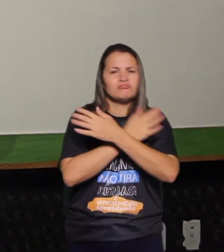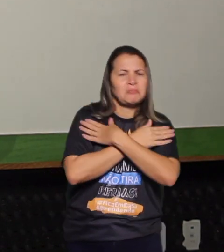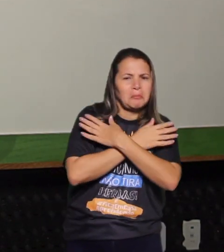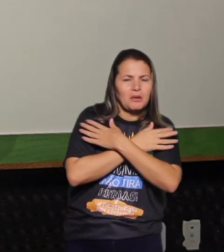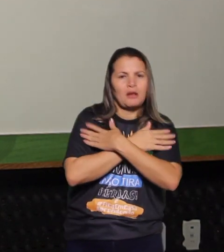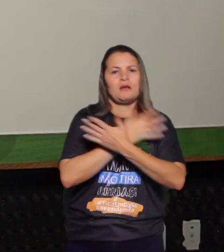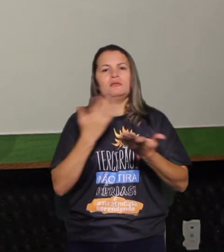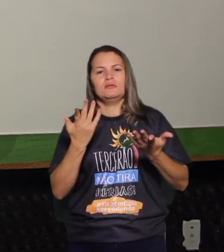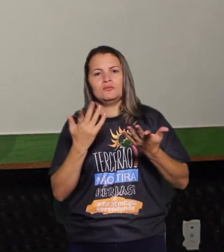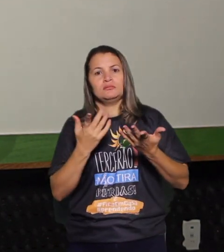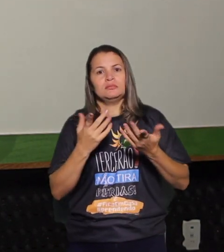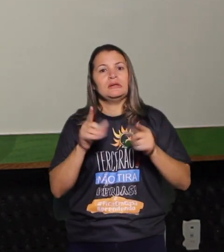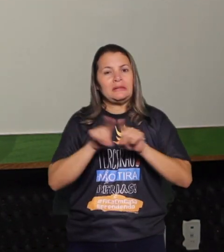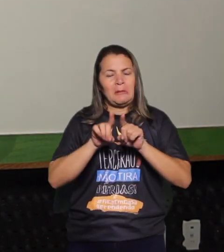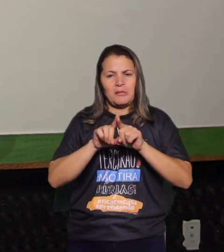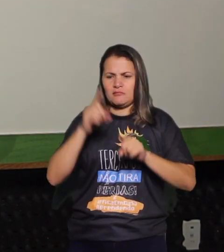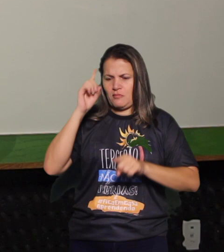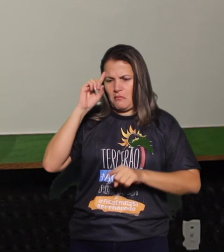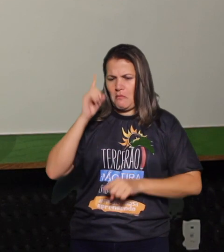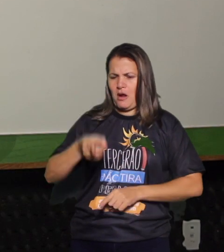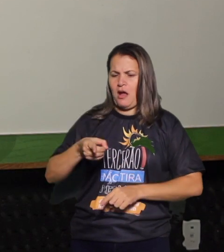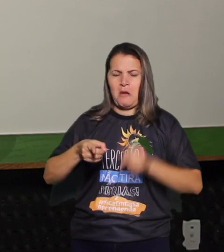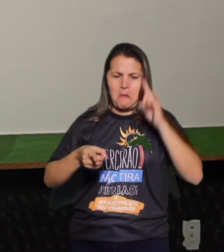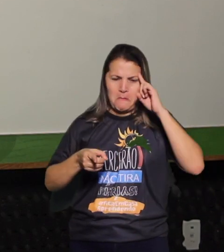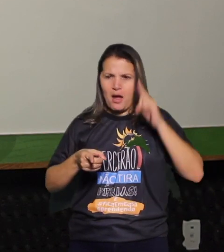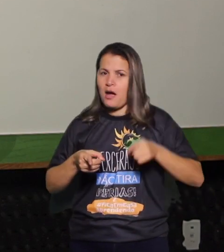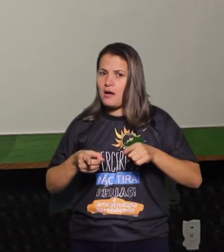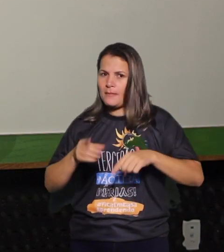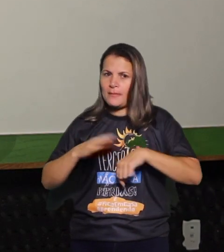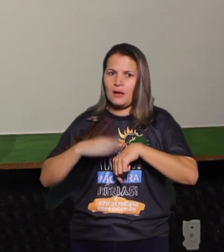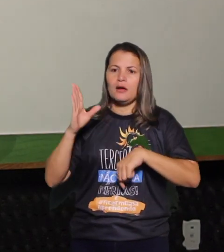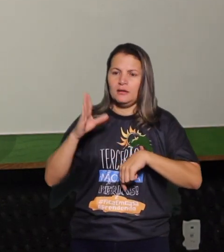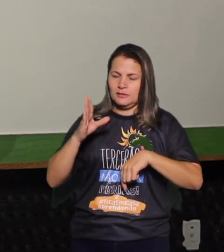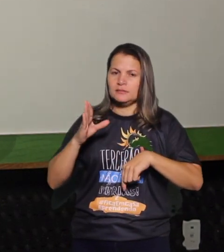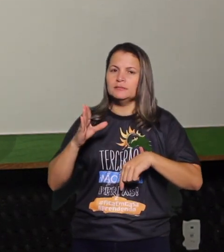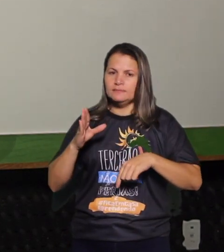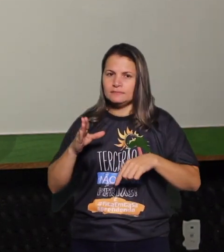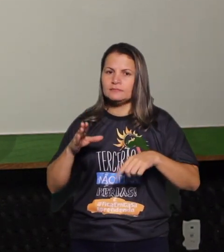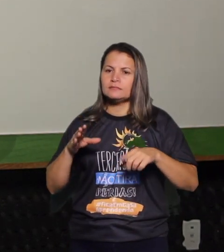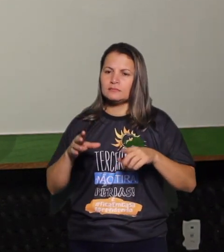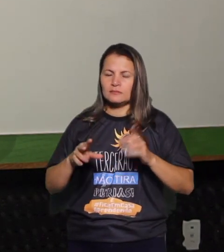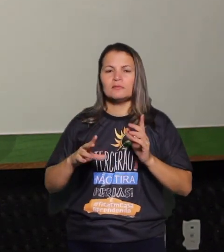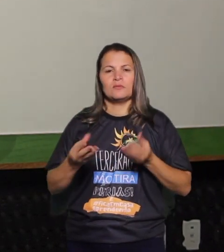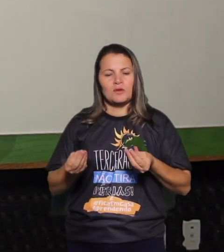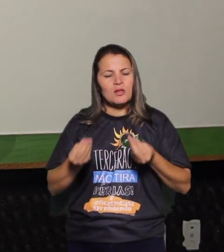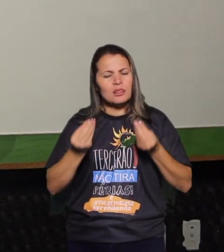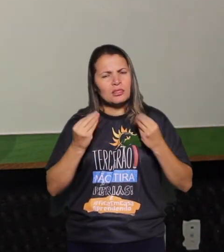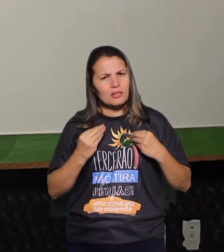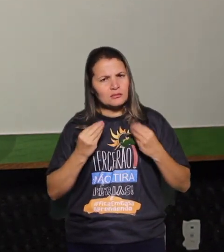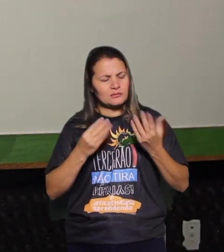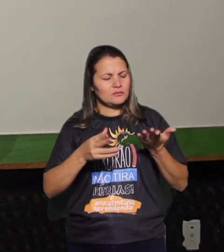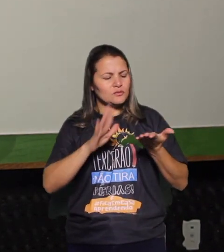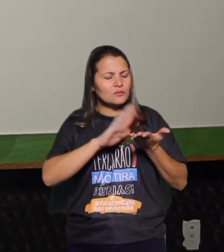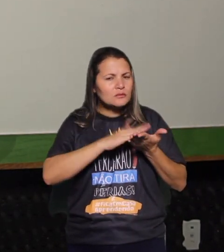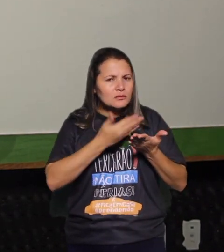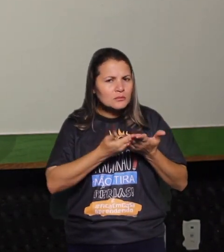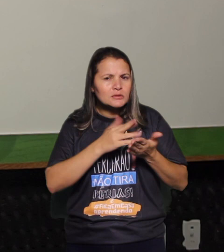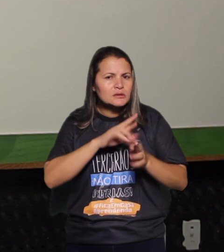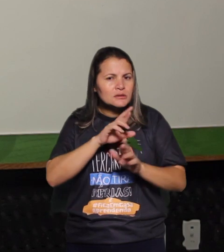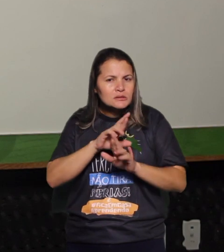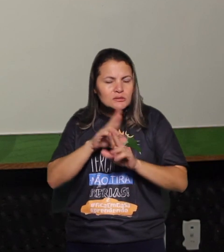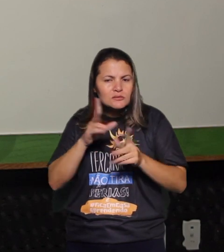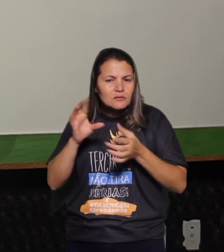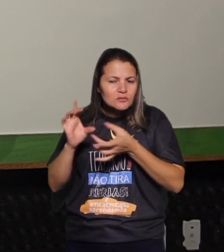da questão da ordem, que sabe mais, manda mais, trazendo uma interpretação para um